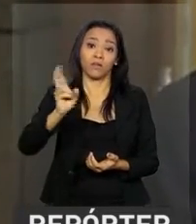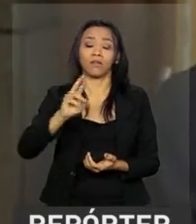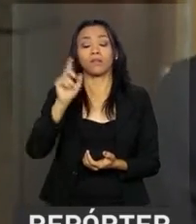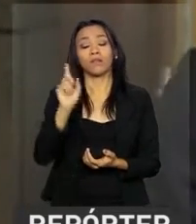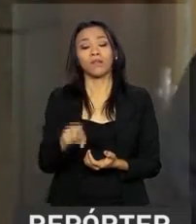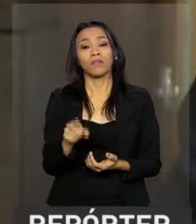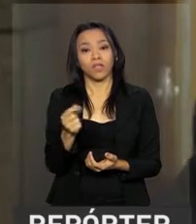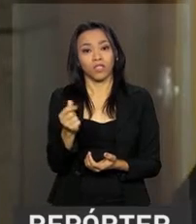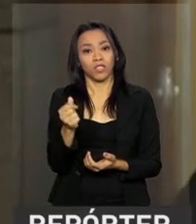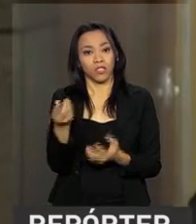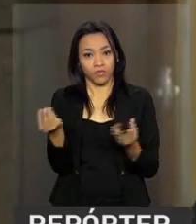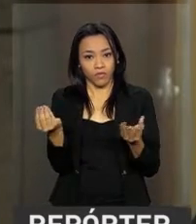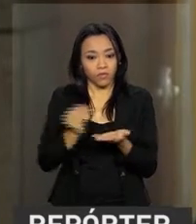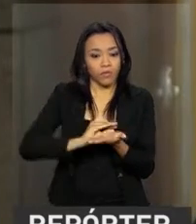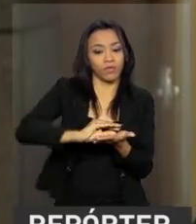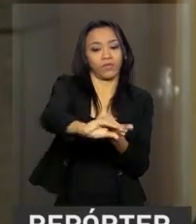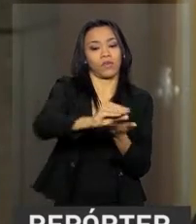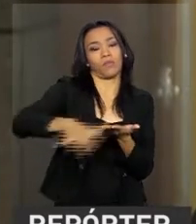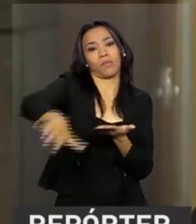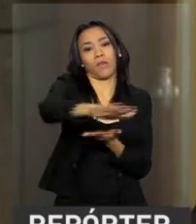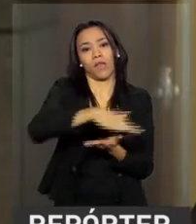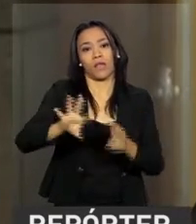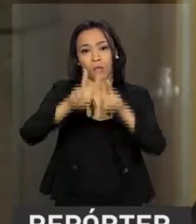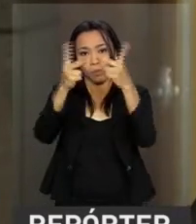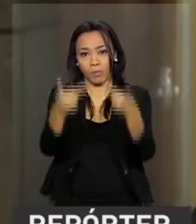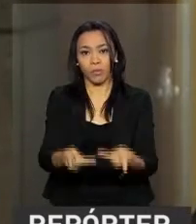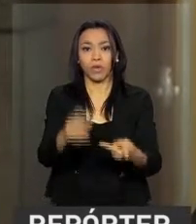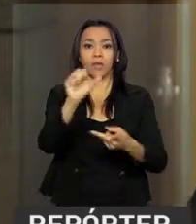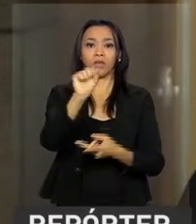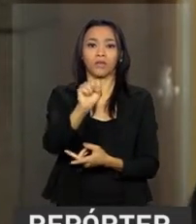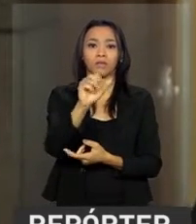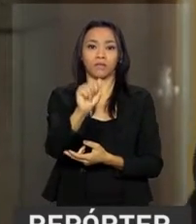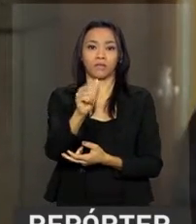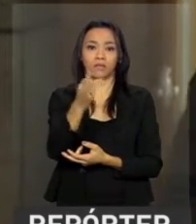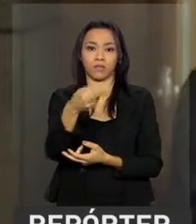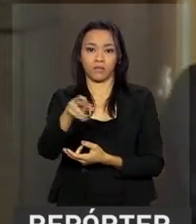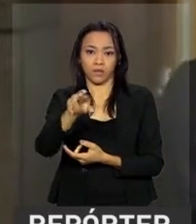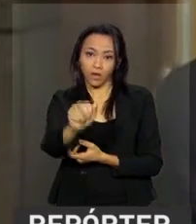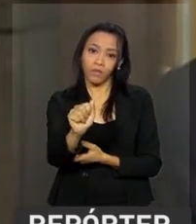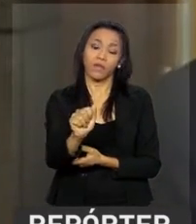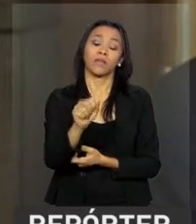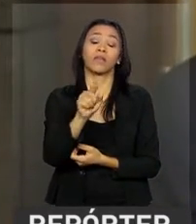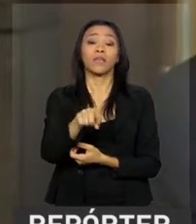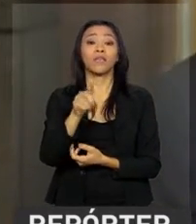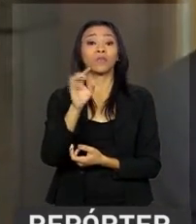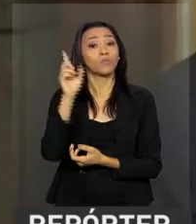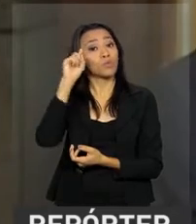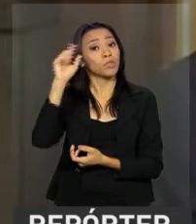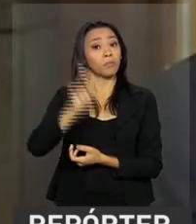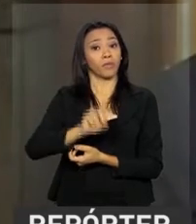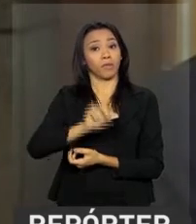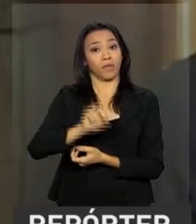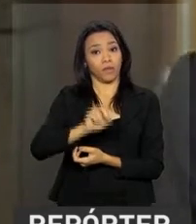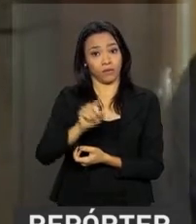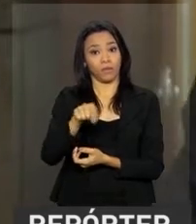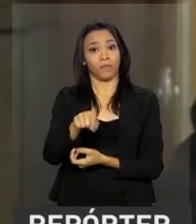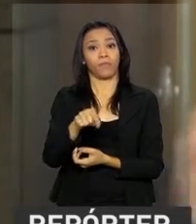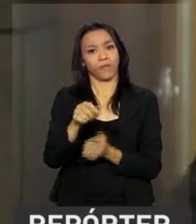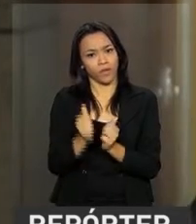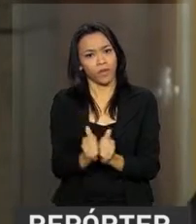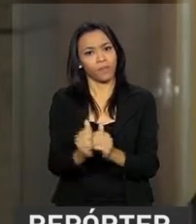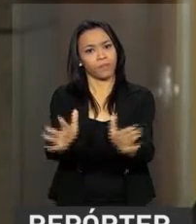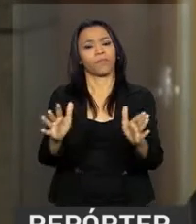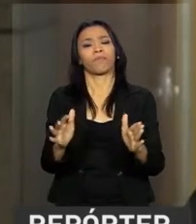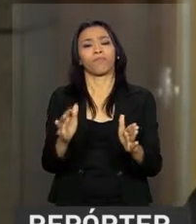dizer o seguinte olha o compromisso que o governo tinha de colocar em funcionamento os bancos dia 1º né o plano safra funcionando